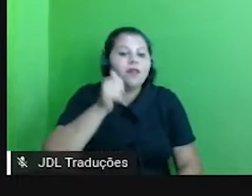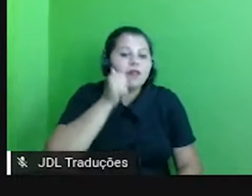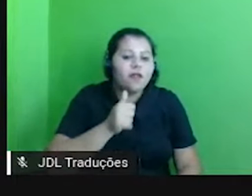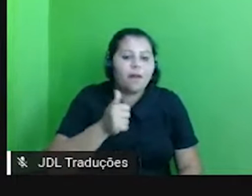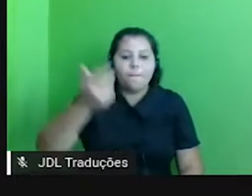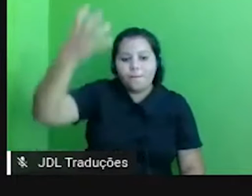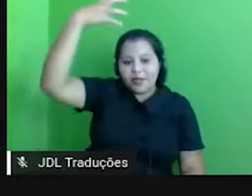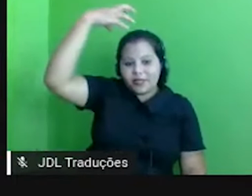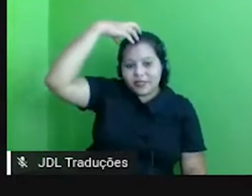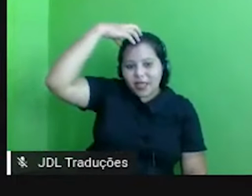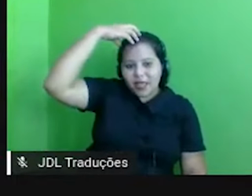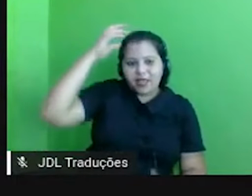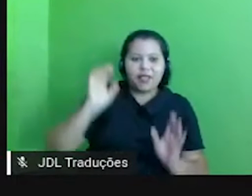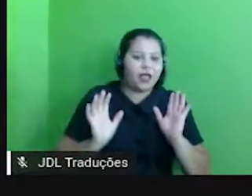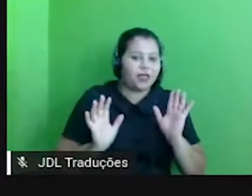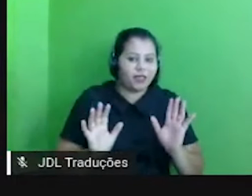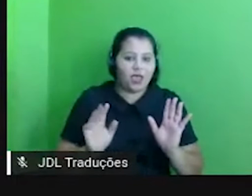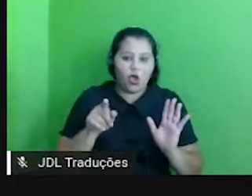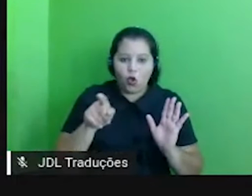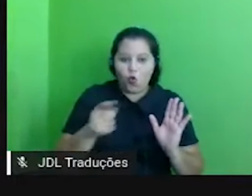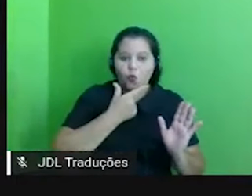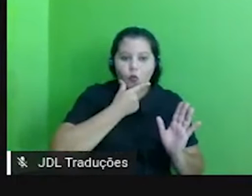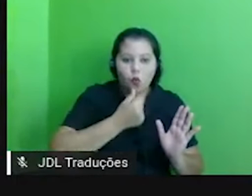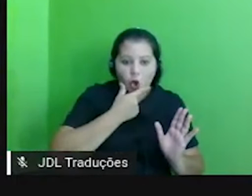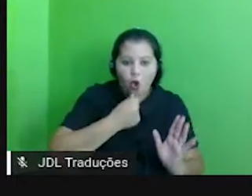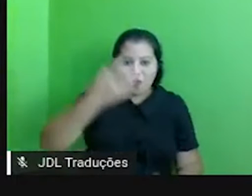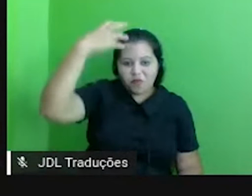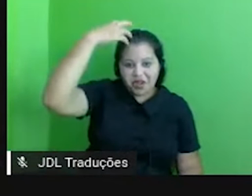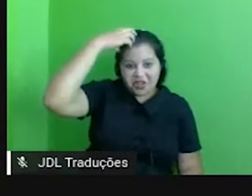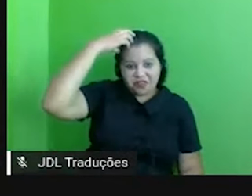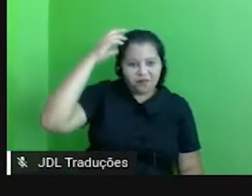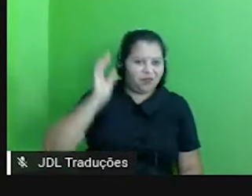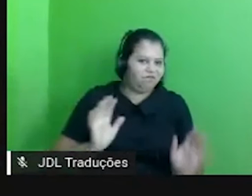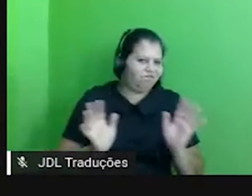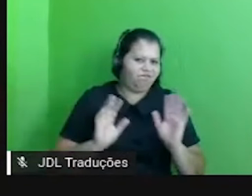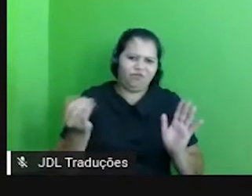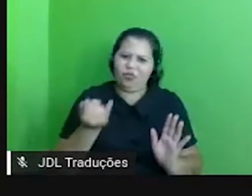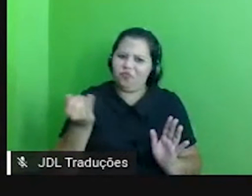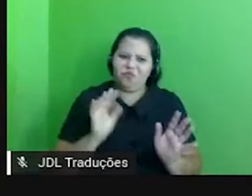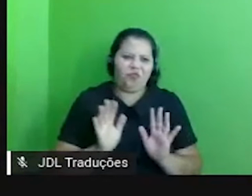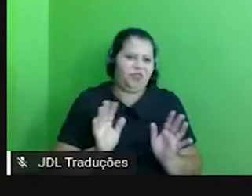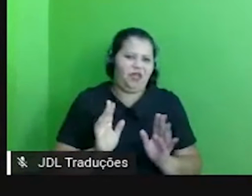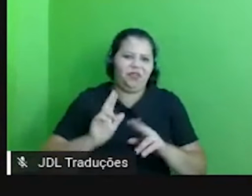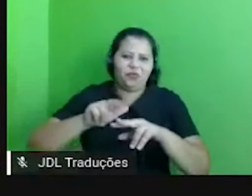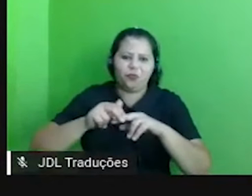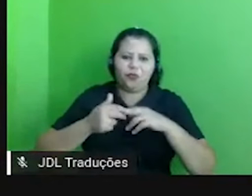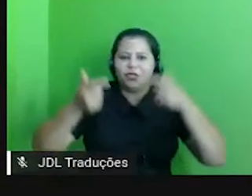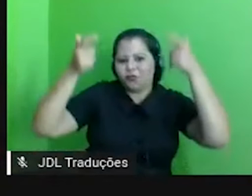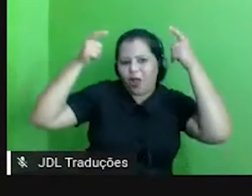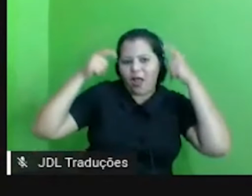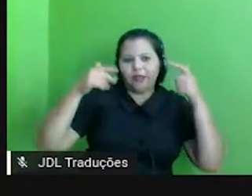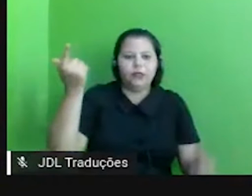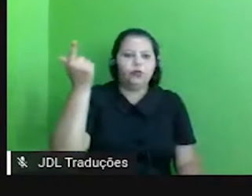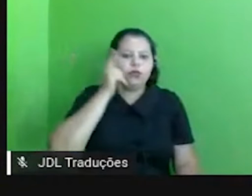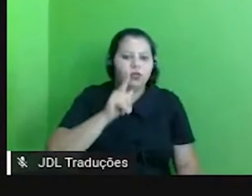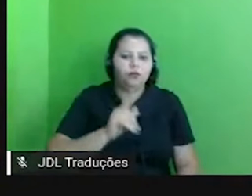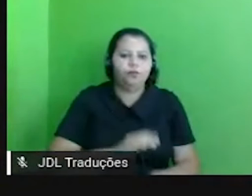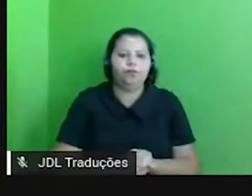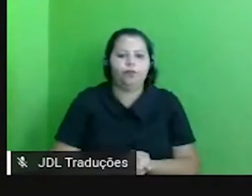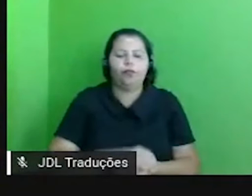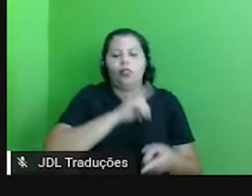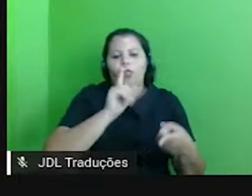tão importantes para chegada ao ao Status de rainha essas princesas são os